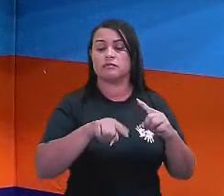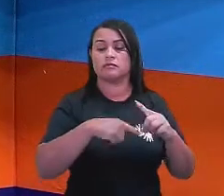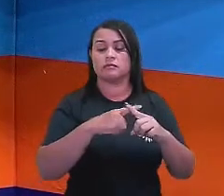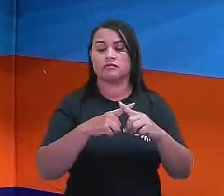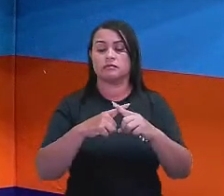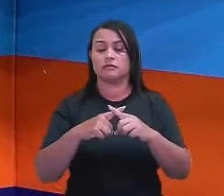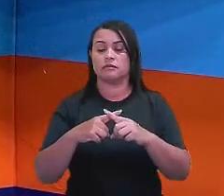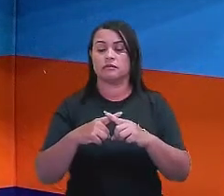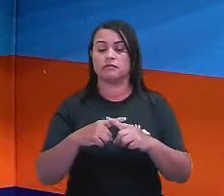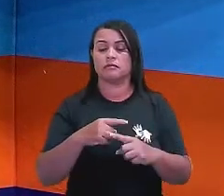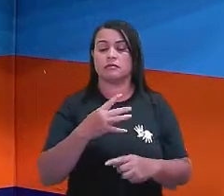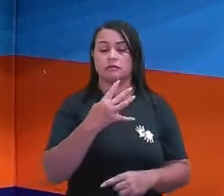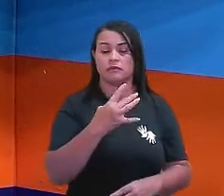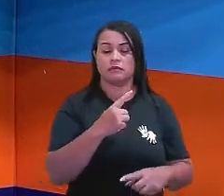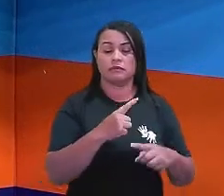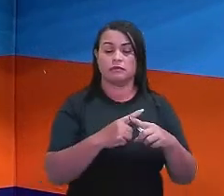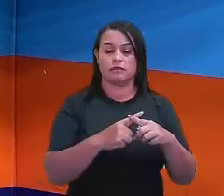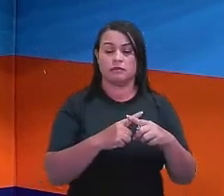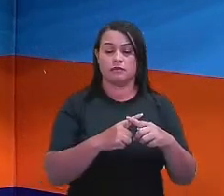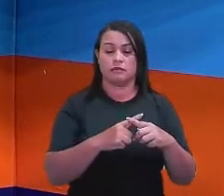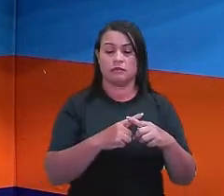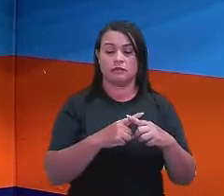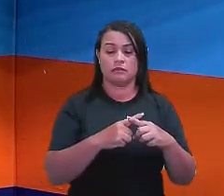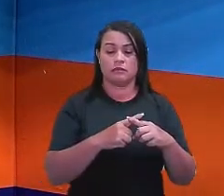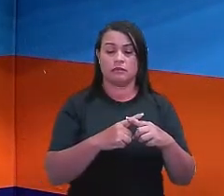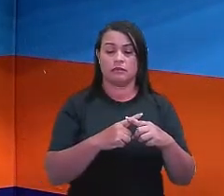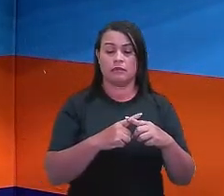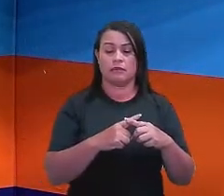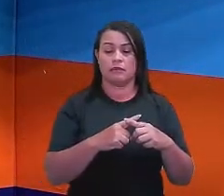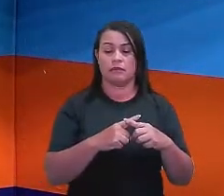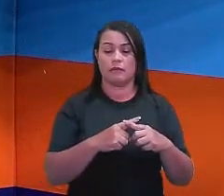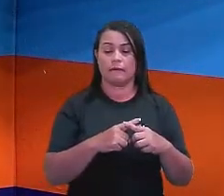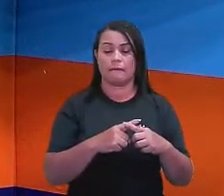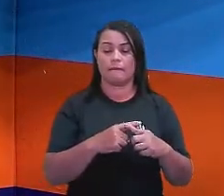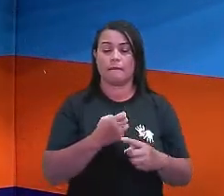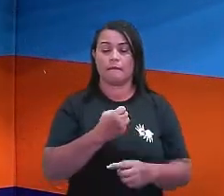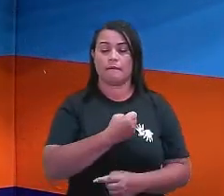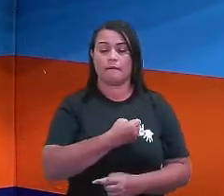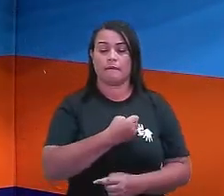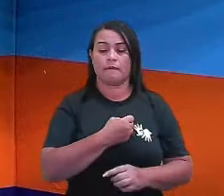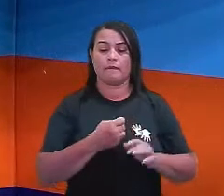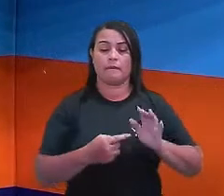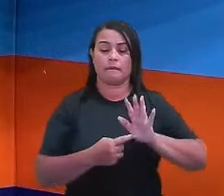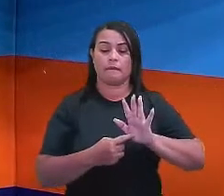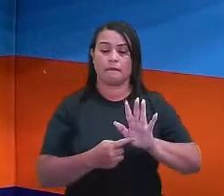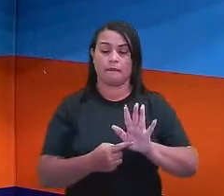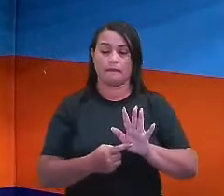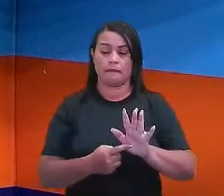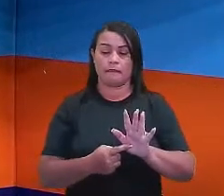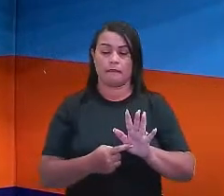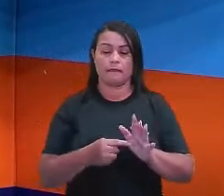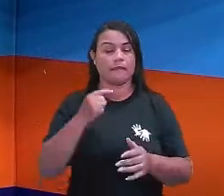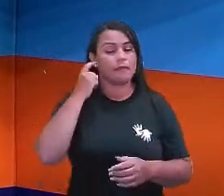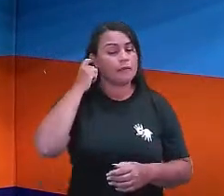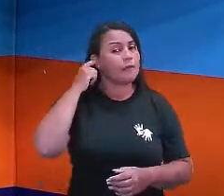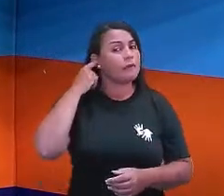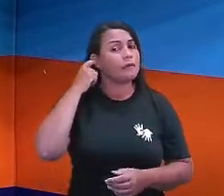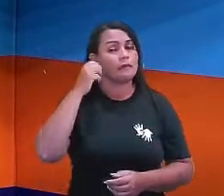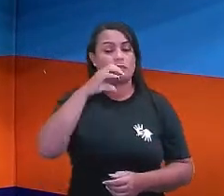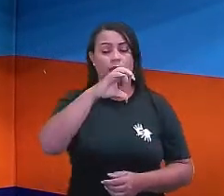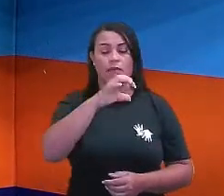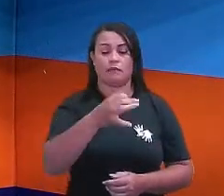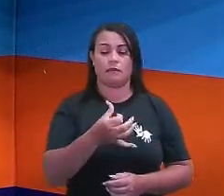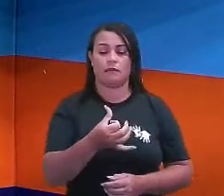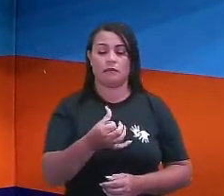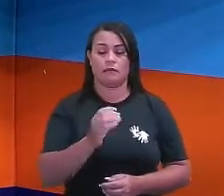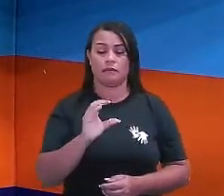vezes é a repetição, vezes o número representado. Ok? Fica 96